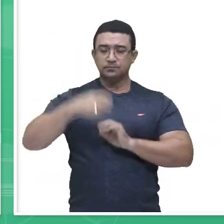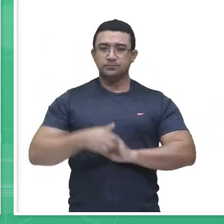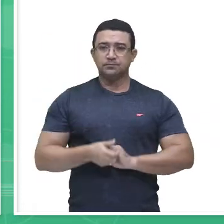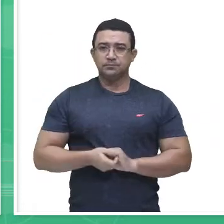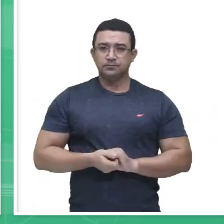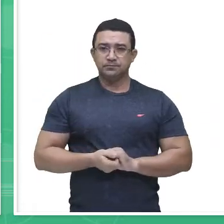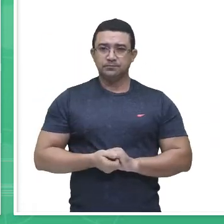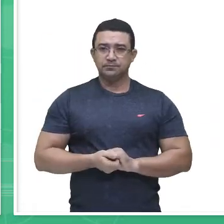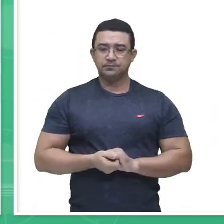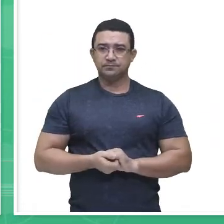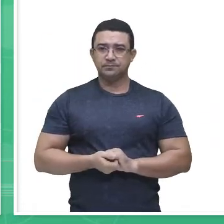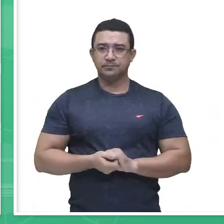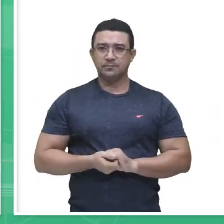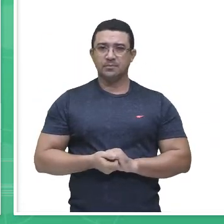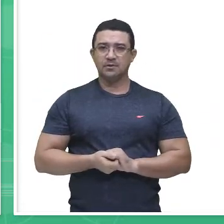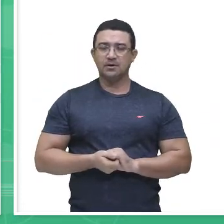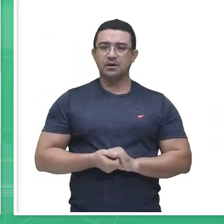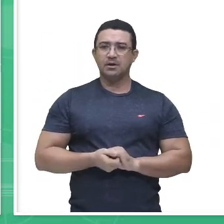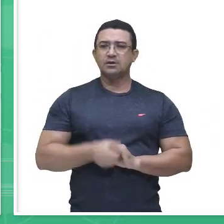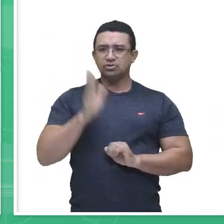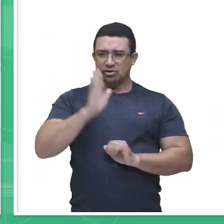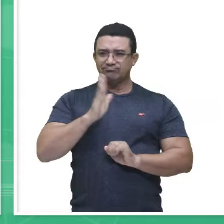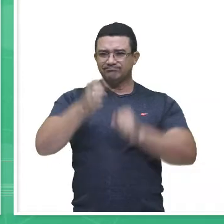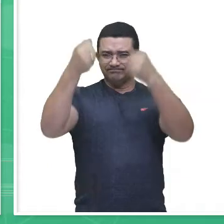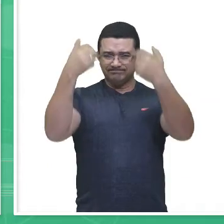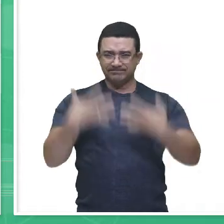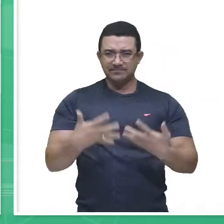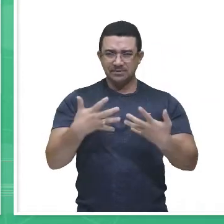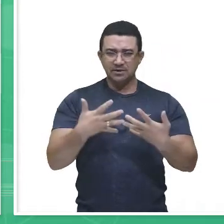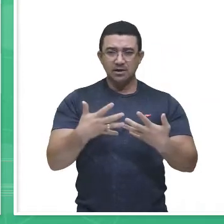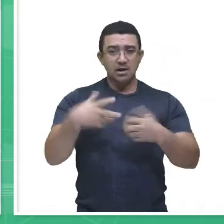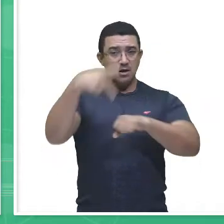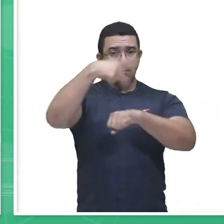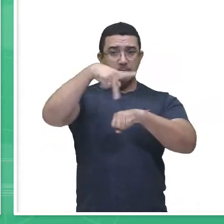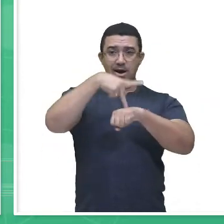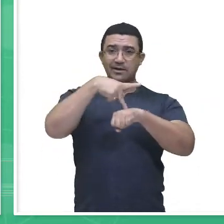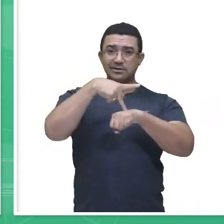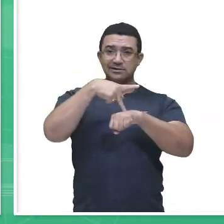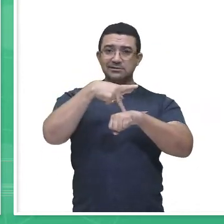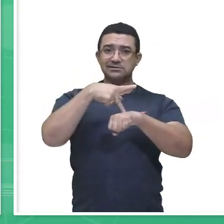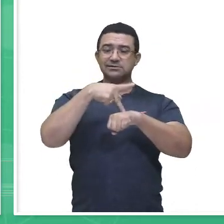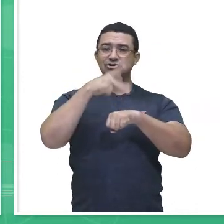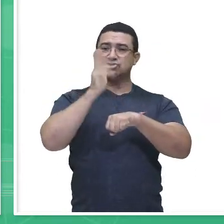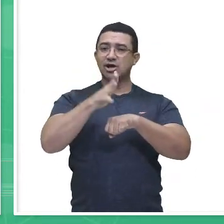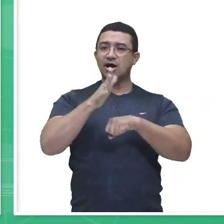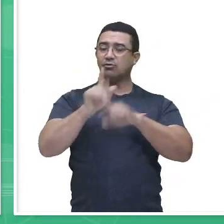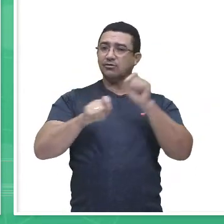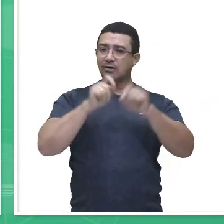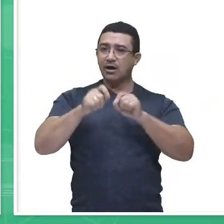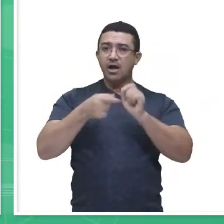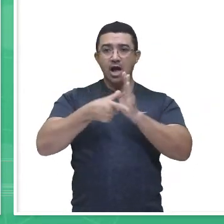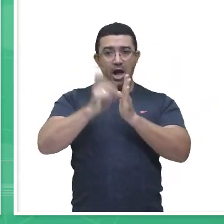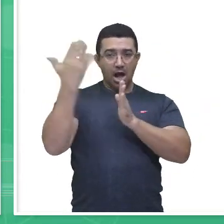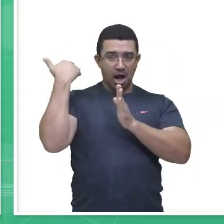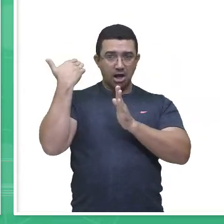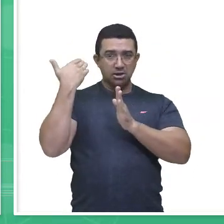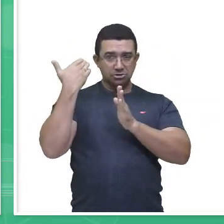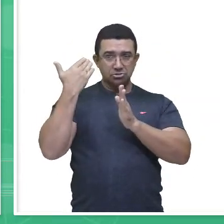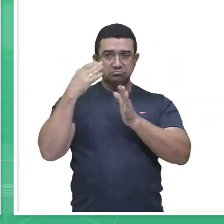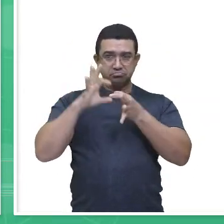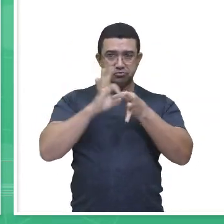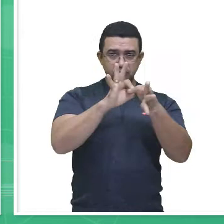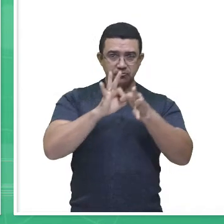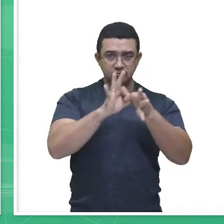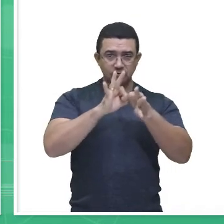quanto cultural. Como eu já mencionei, o país acabou de virar, né, de se tornar independente.